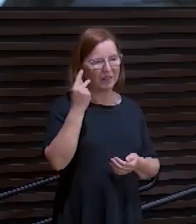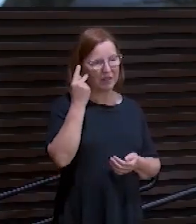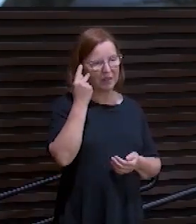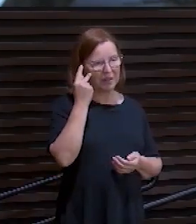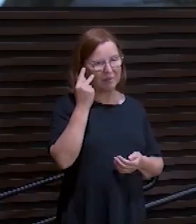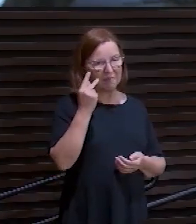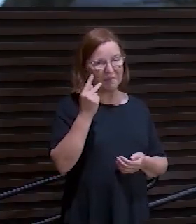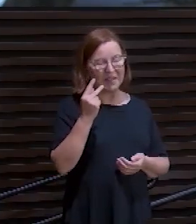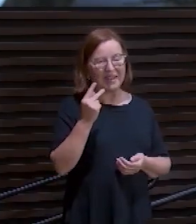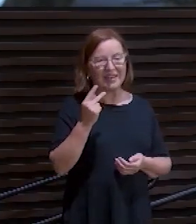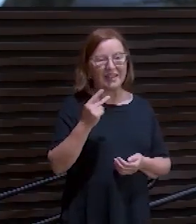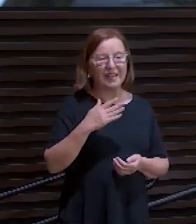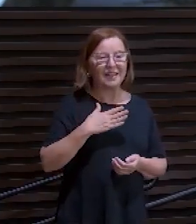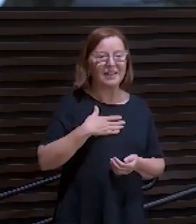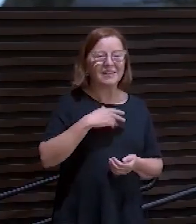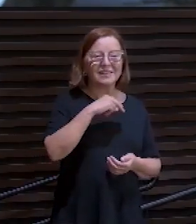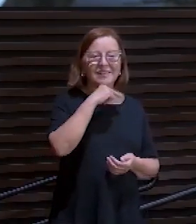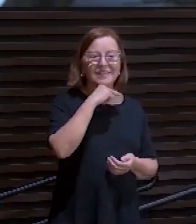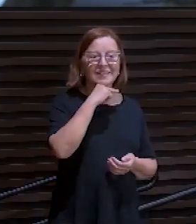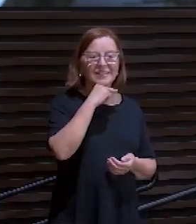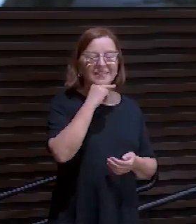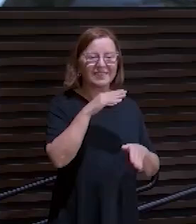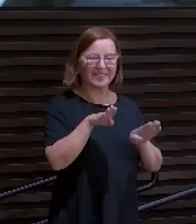as filhas das minhas filhas.